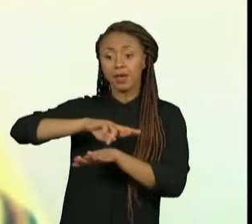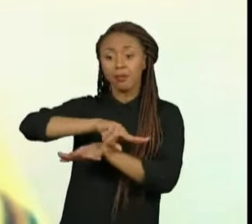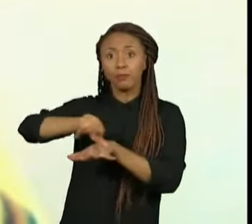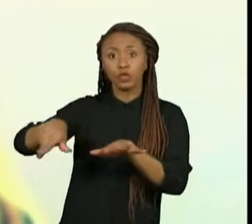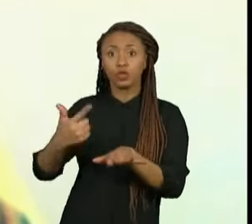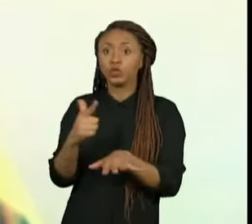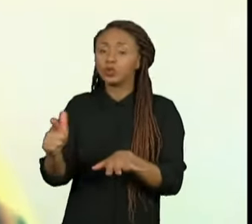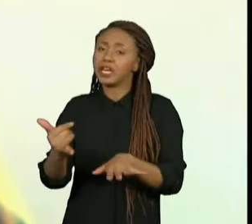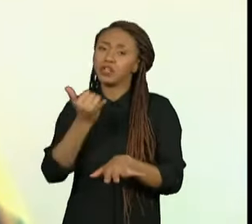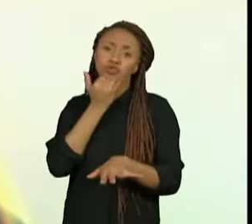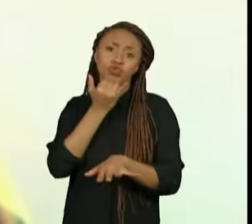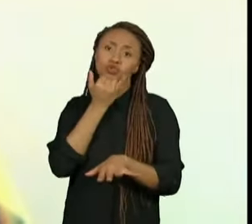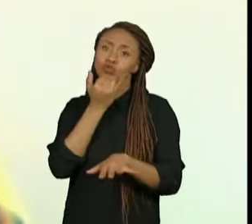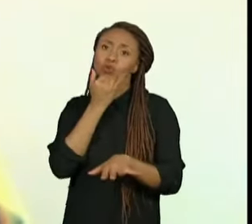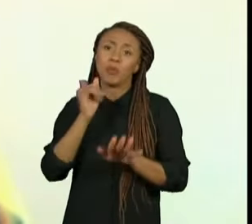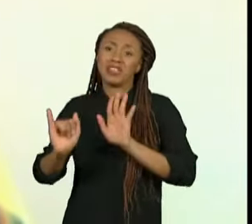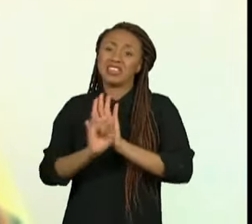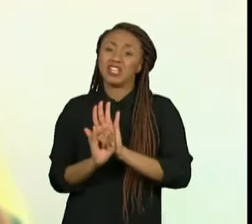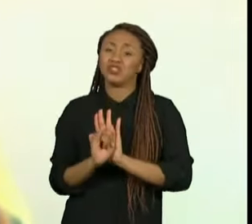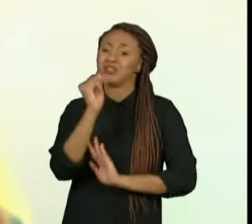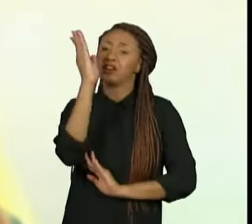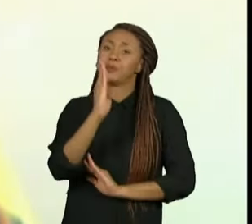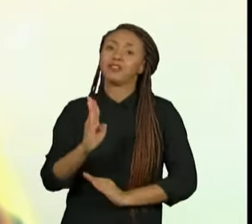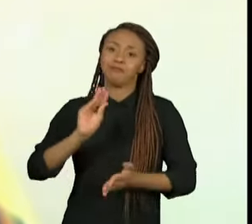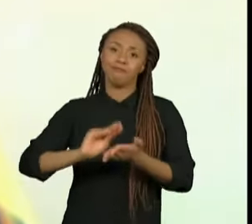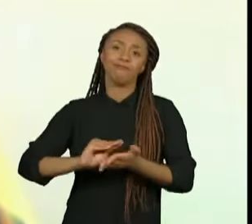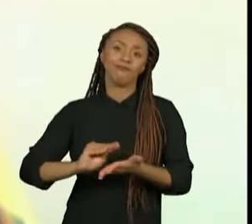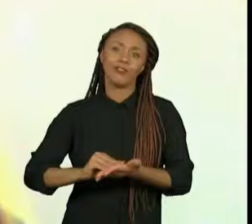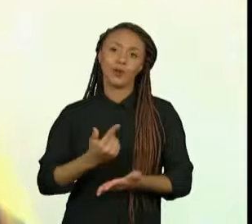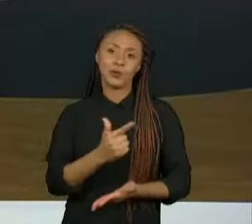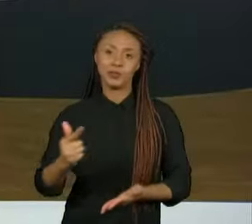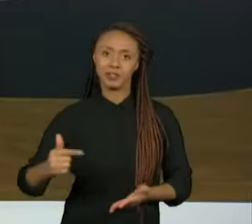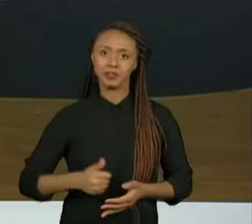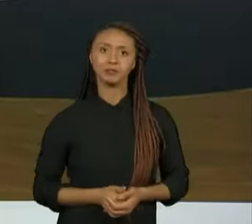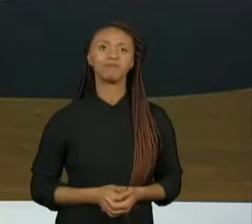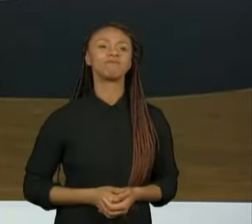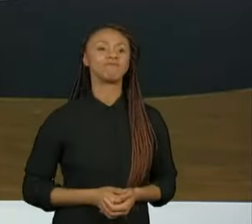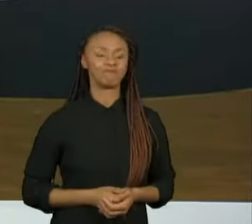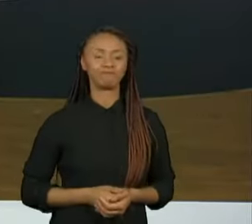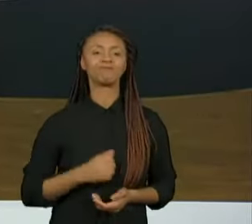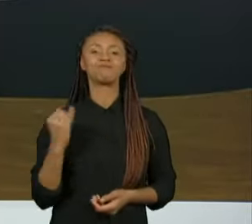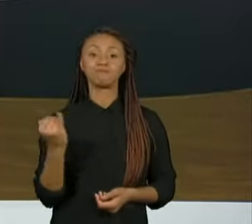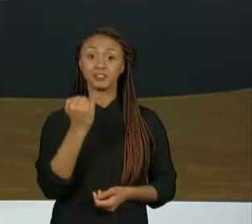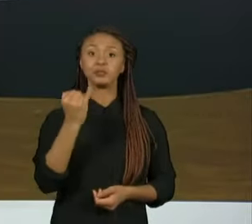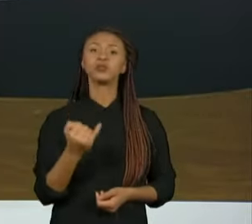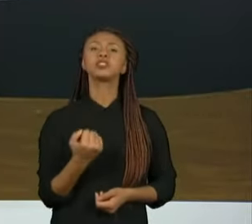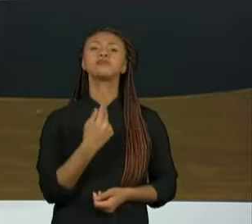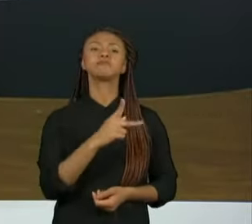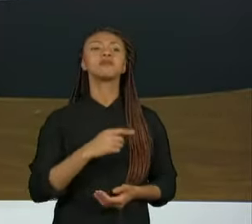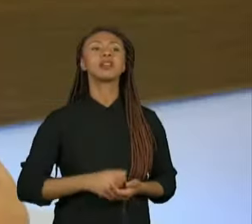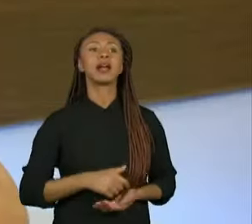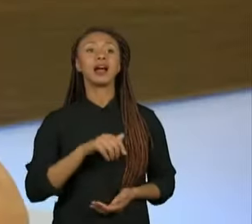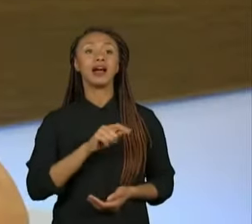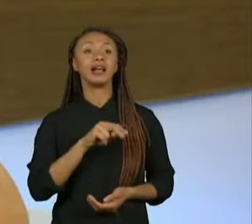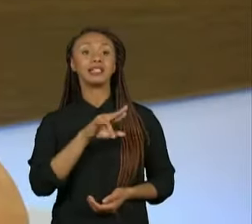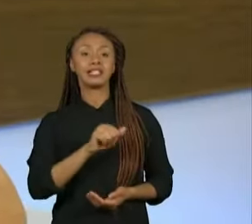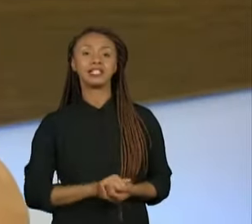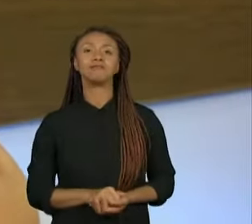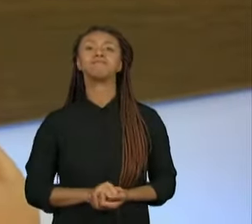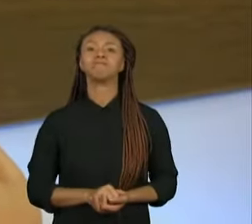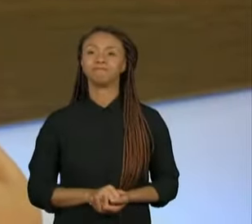literatura que dê conta de uma identidade brasileira. Isso é bem importante. Por favor, Adriana, sua pergunta.